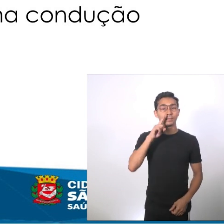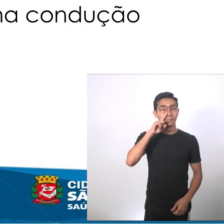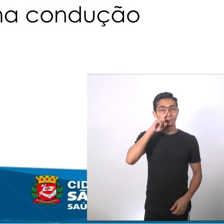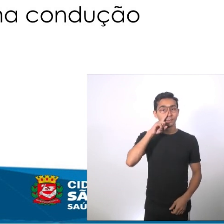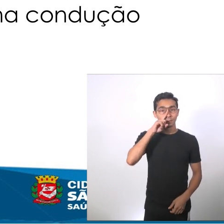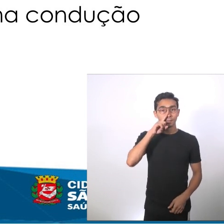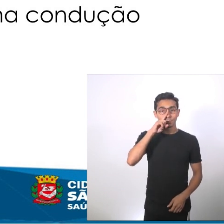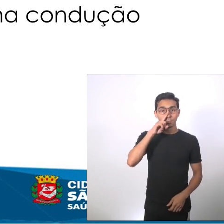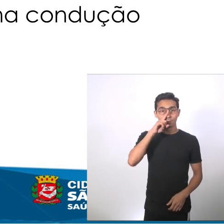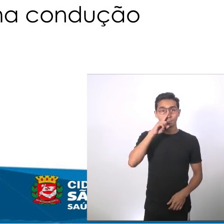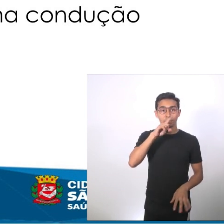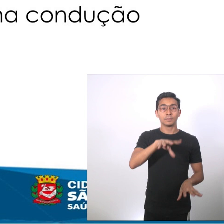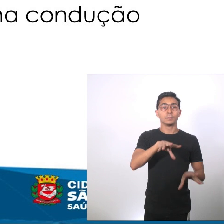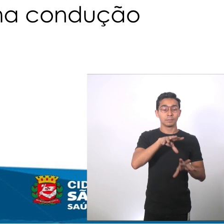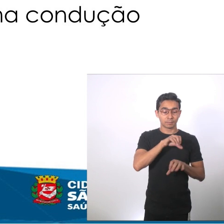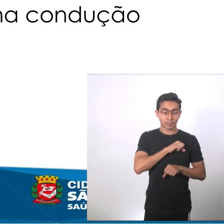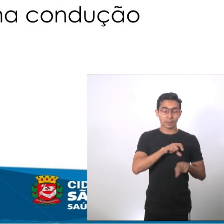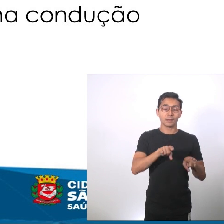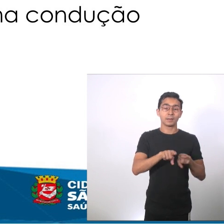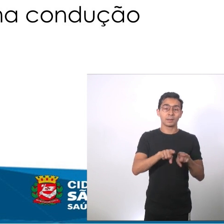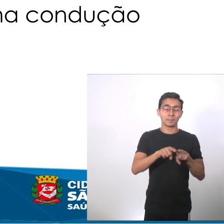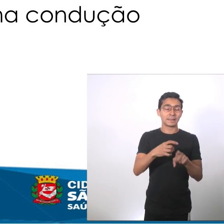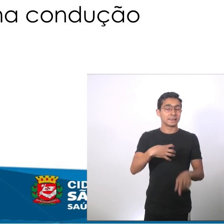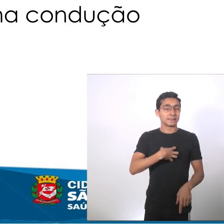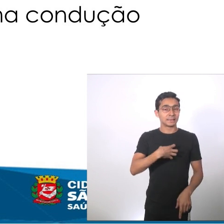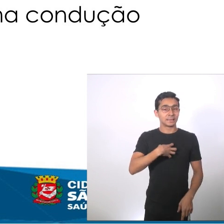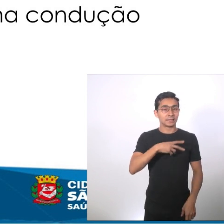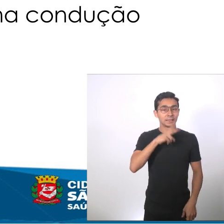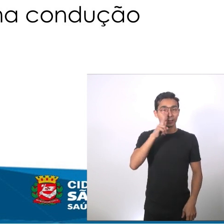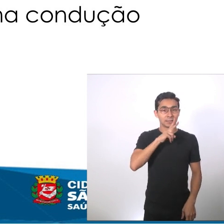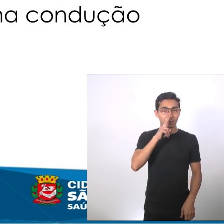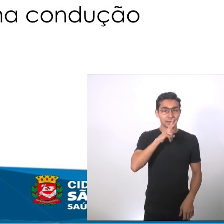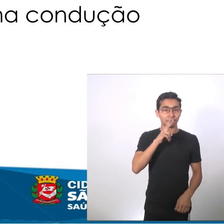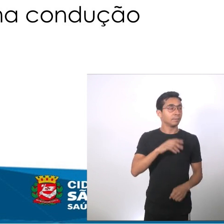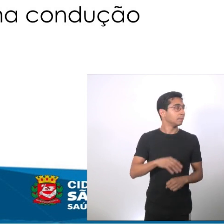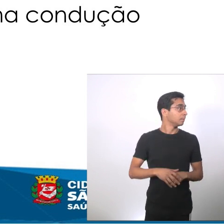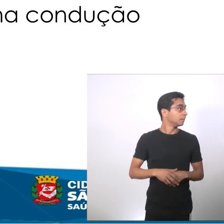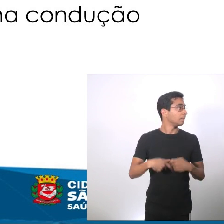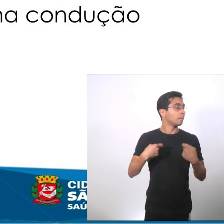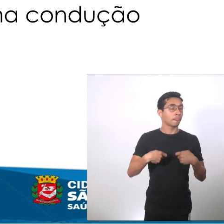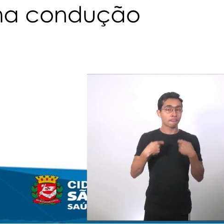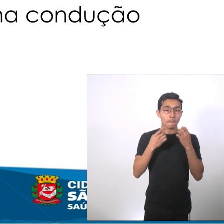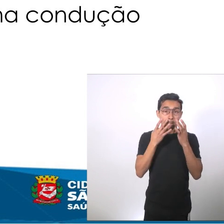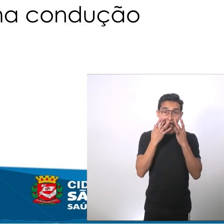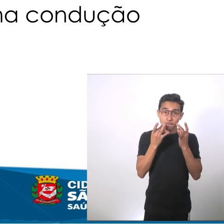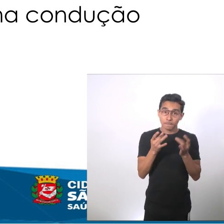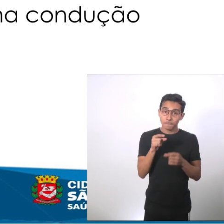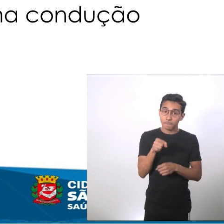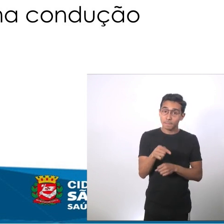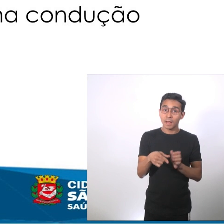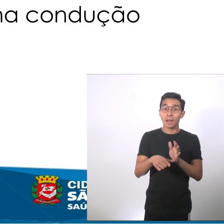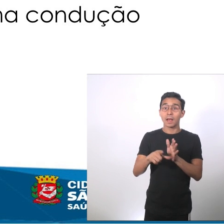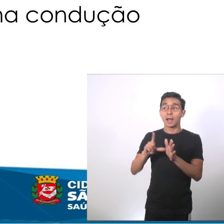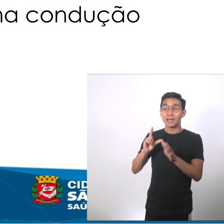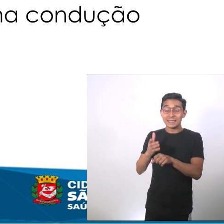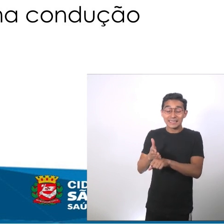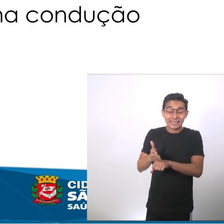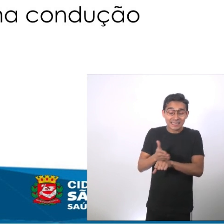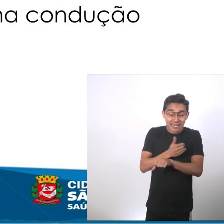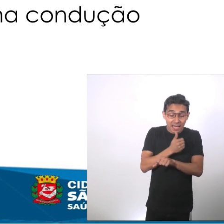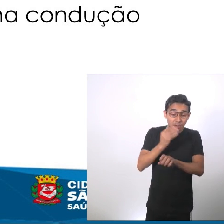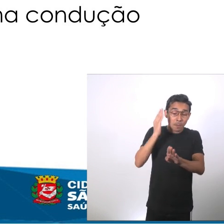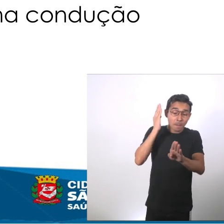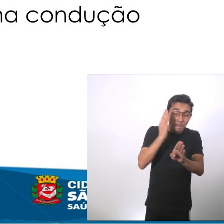risco de contaminação e de complicações. Então, a gente tem que ficar muito atento, fazer um diagnóstico precoce e um